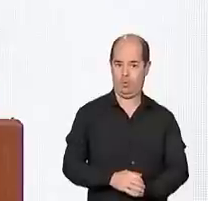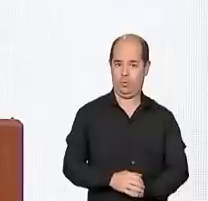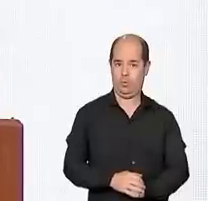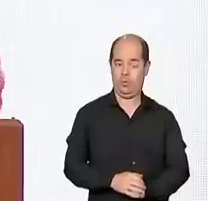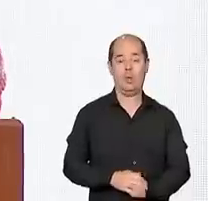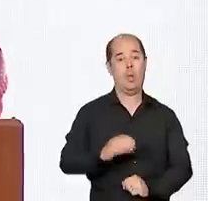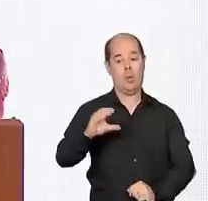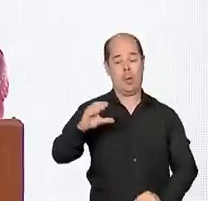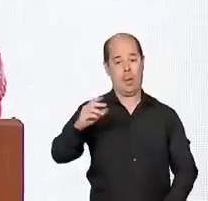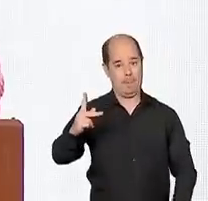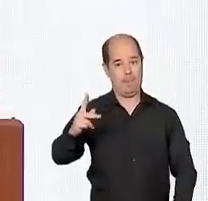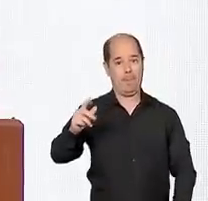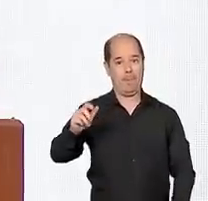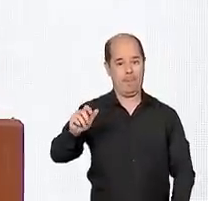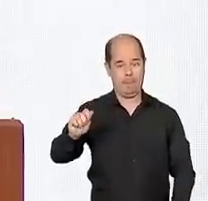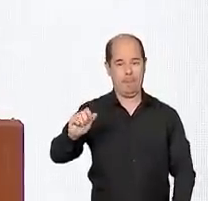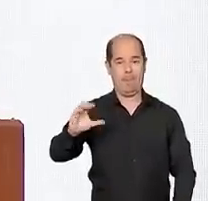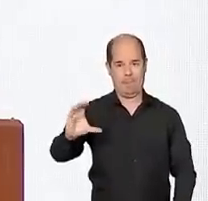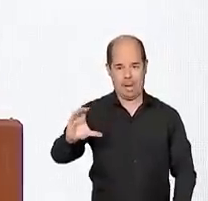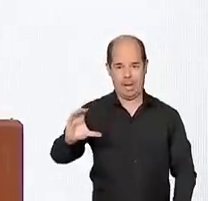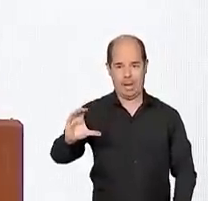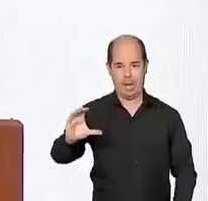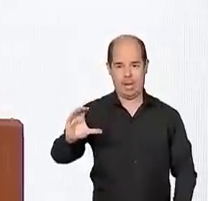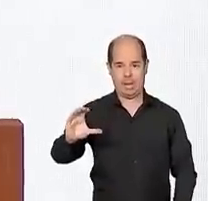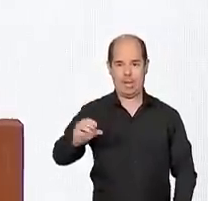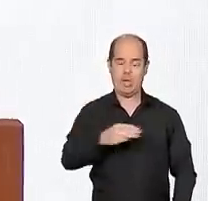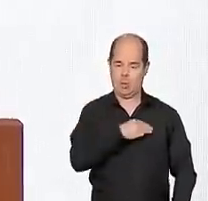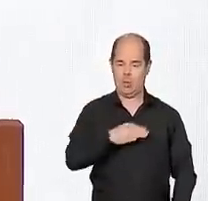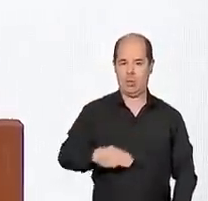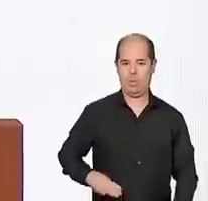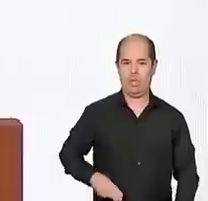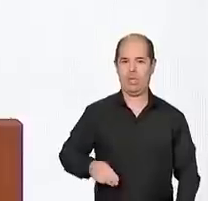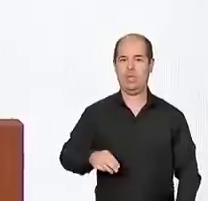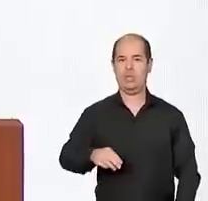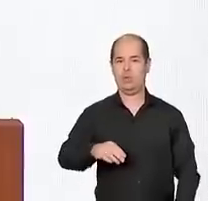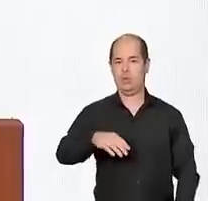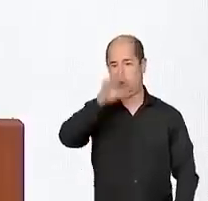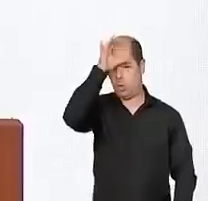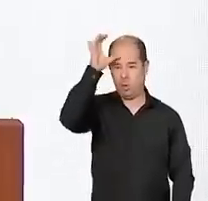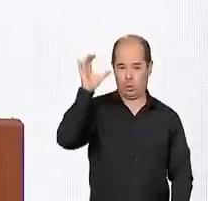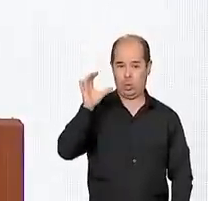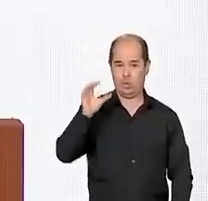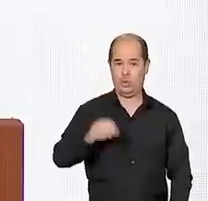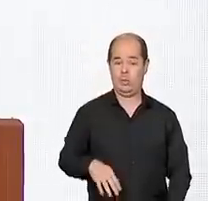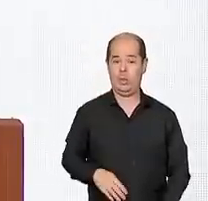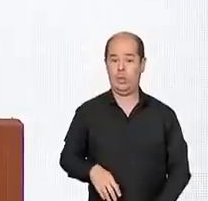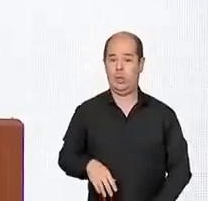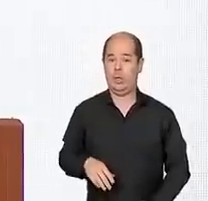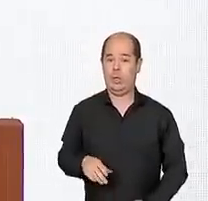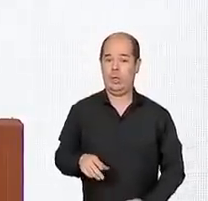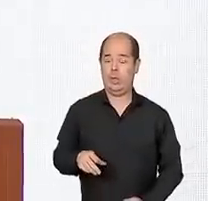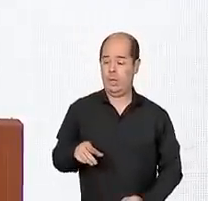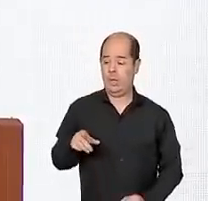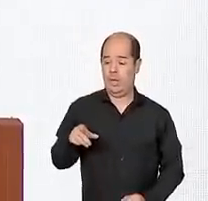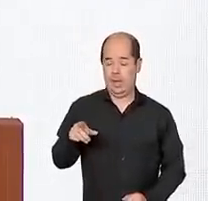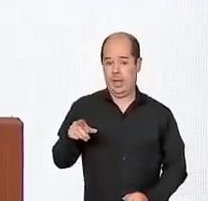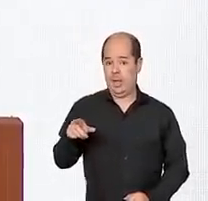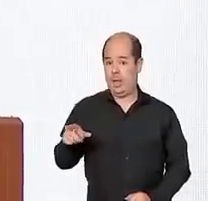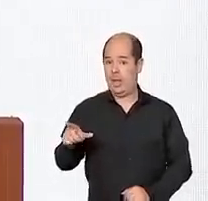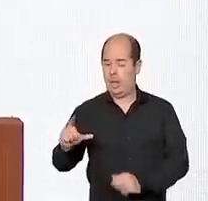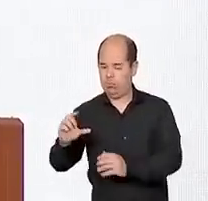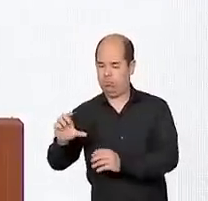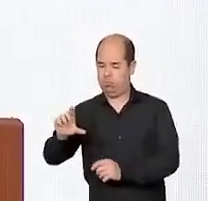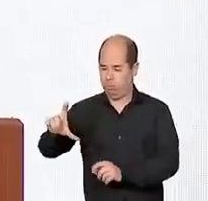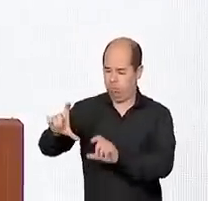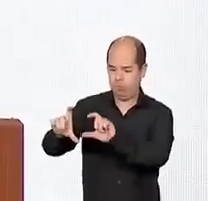do PAC, coordenado pelo ministro Rui Costa. A saúde é um dos destaques nessa área e,